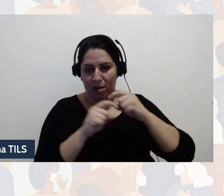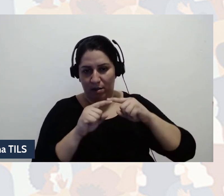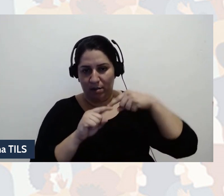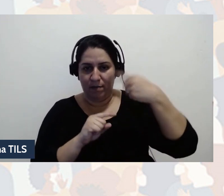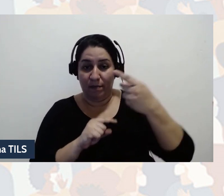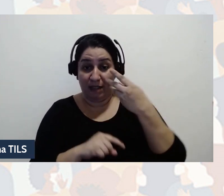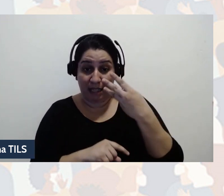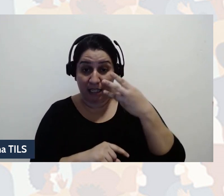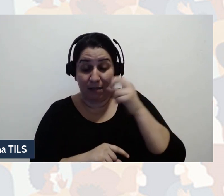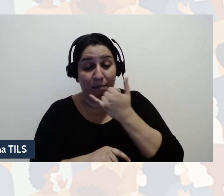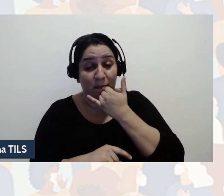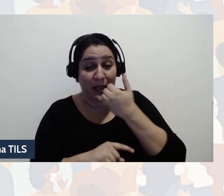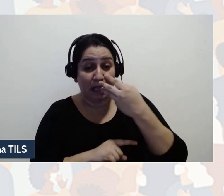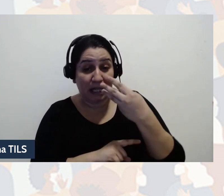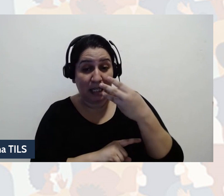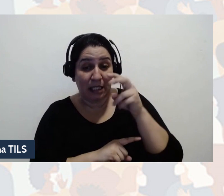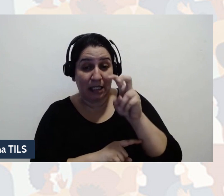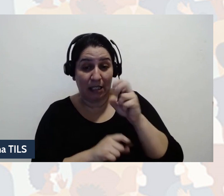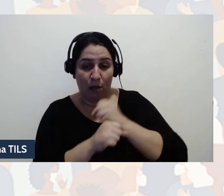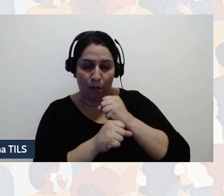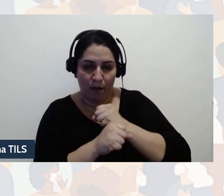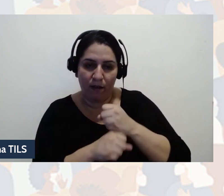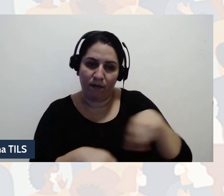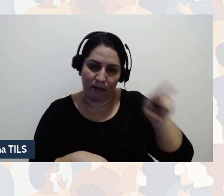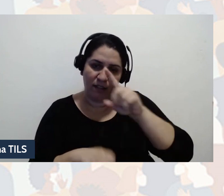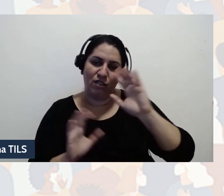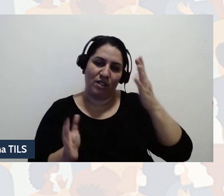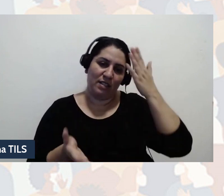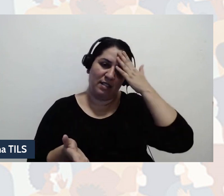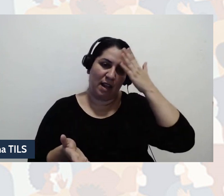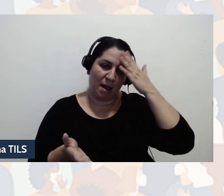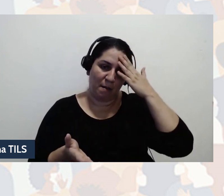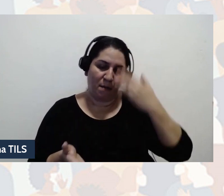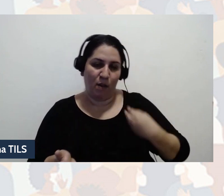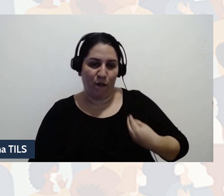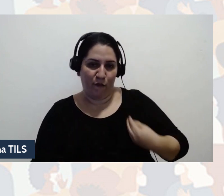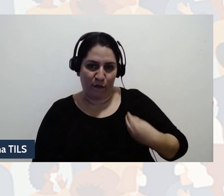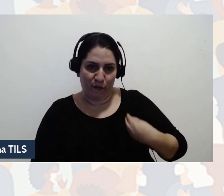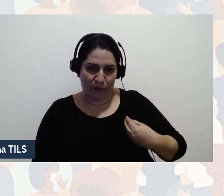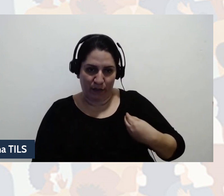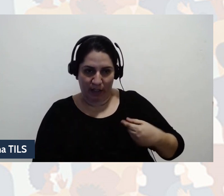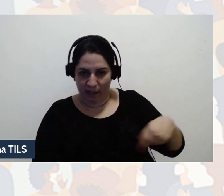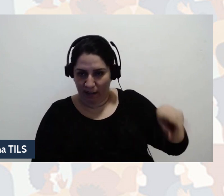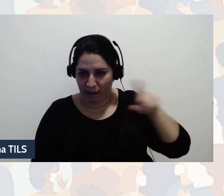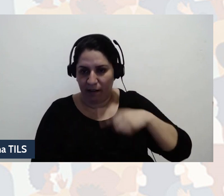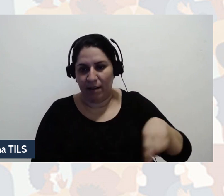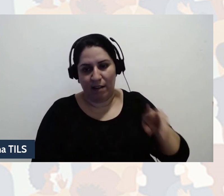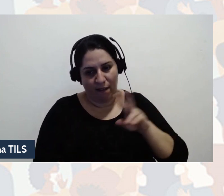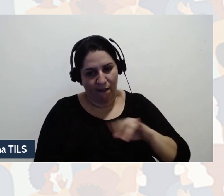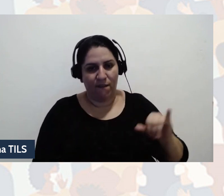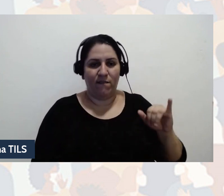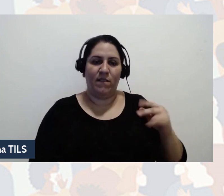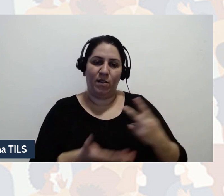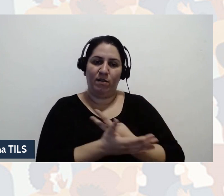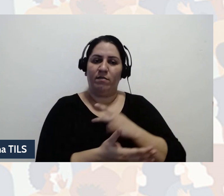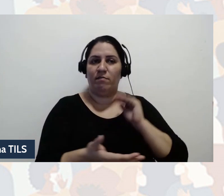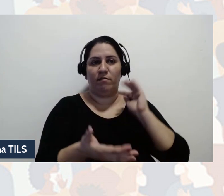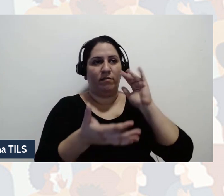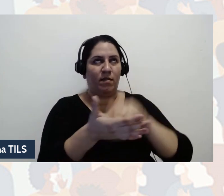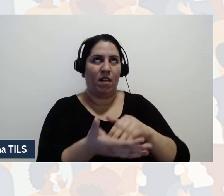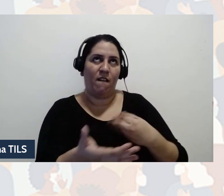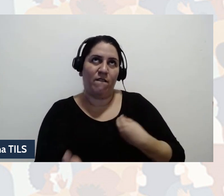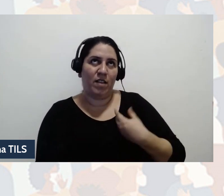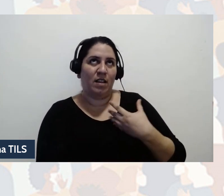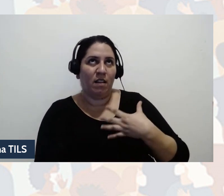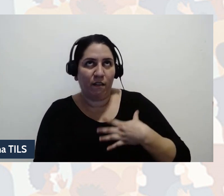anos. Imagino que vocês já soubessem que durante a nossa vida, né, até a vida das nossas filhas,